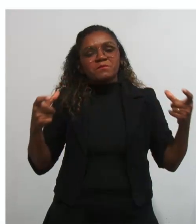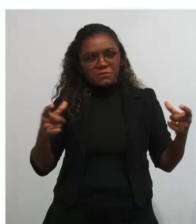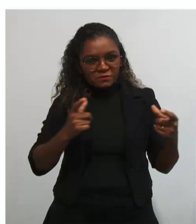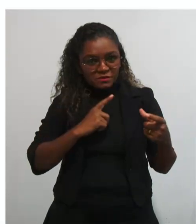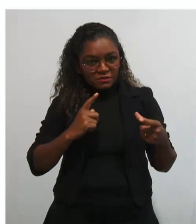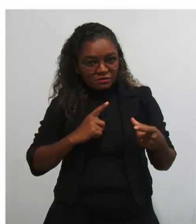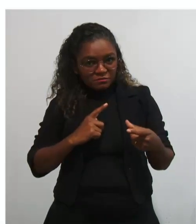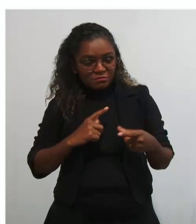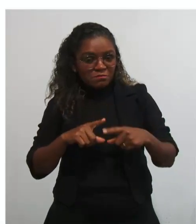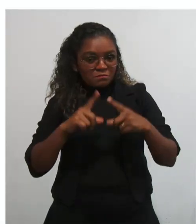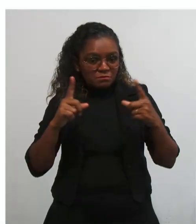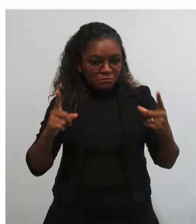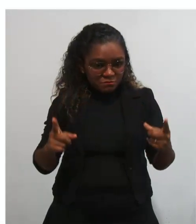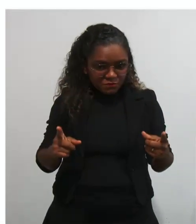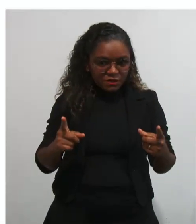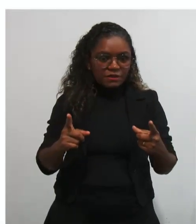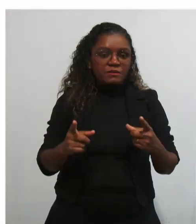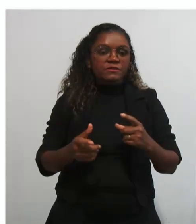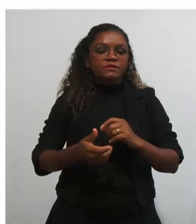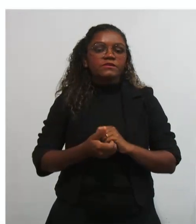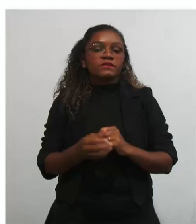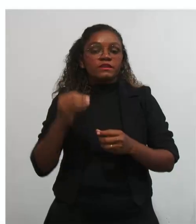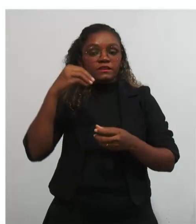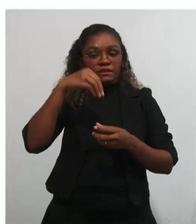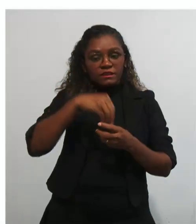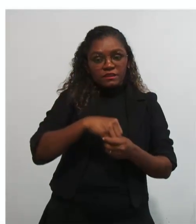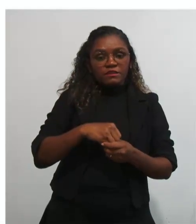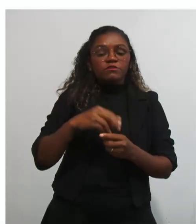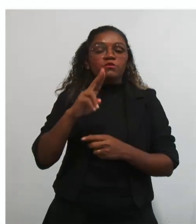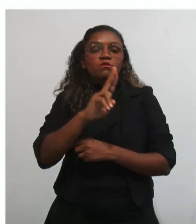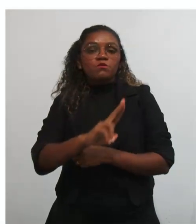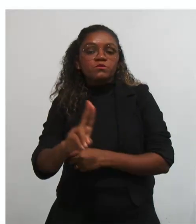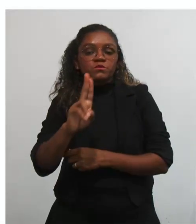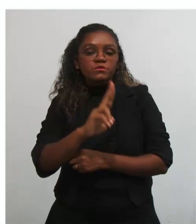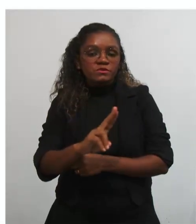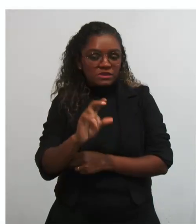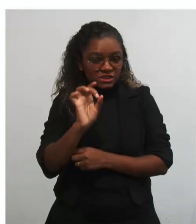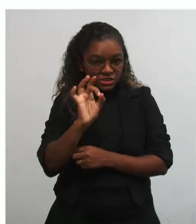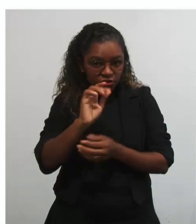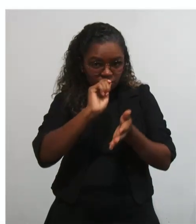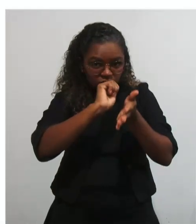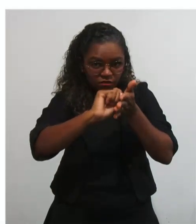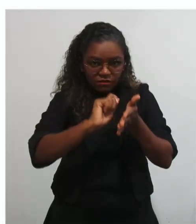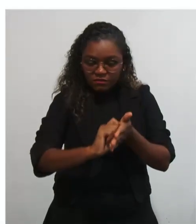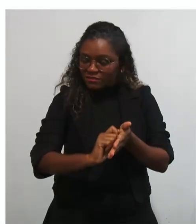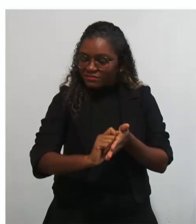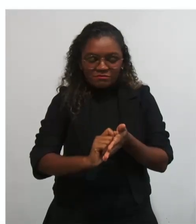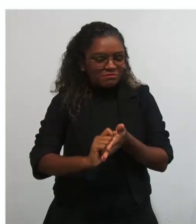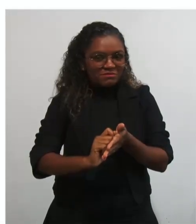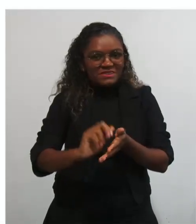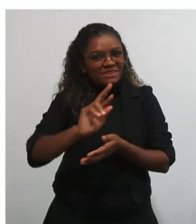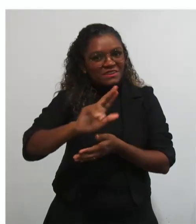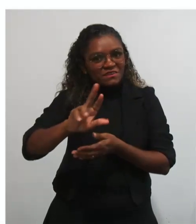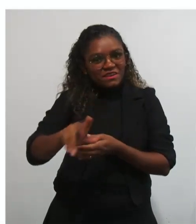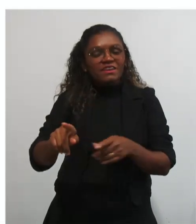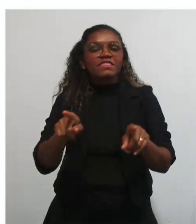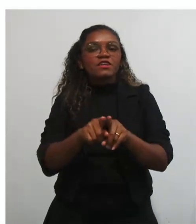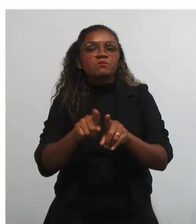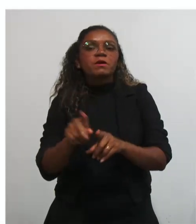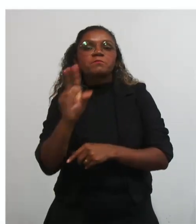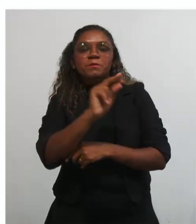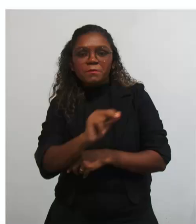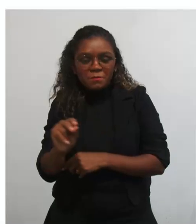de sentidos, e nessa perspectiva ela é utilizada não somente na escrita, mas também na oralidade.